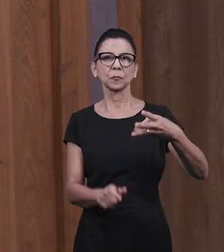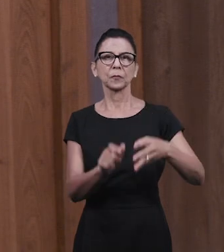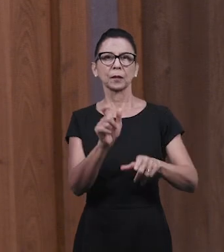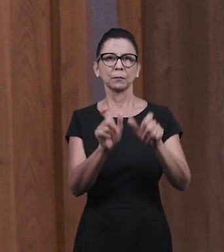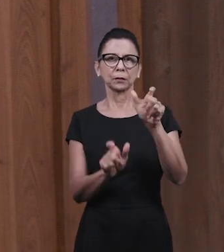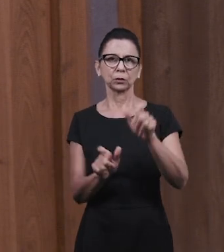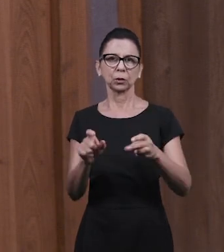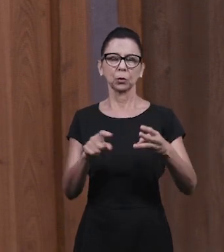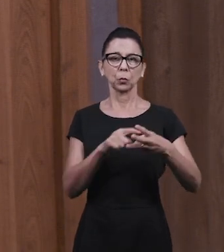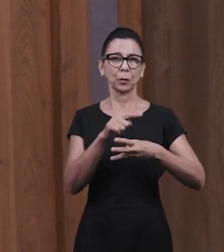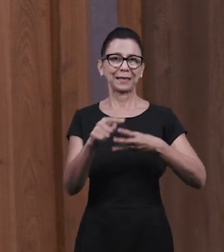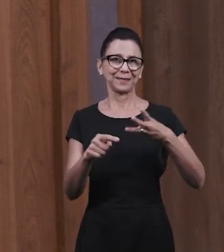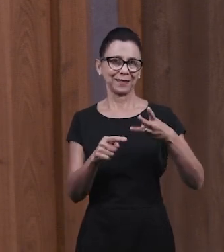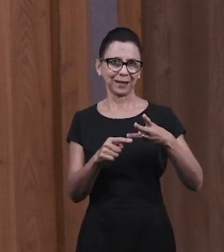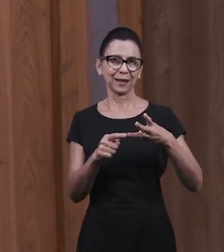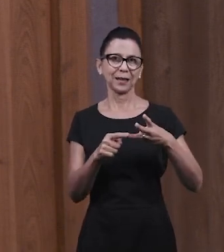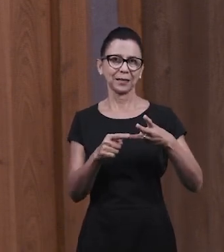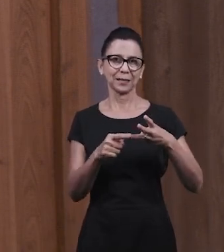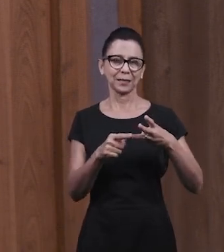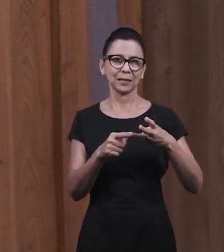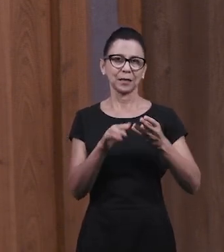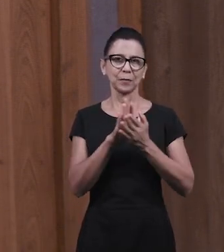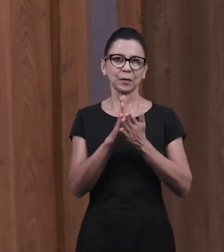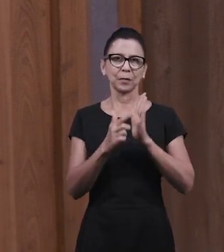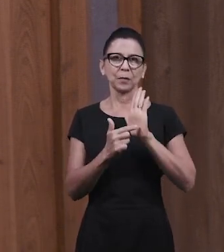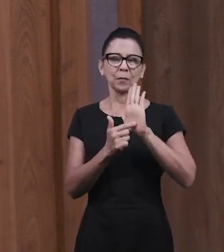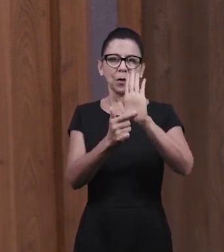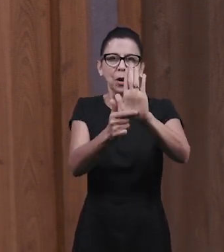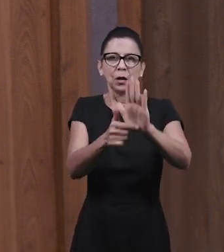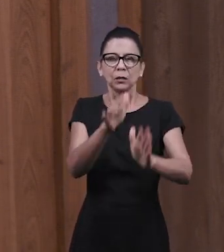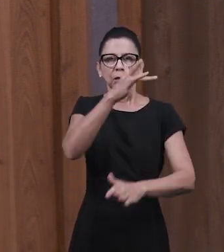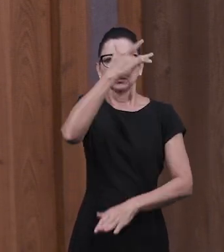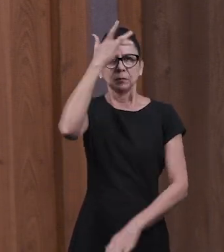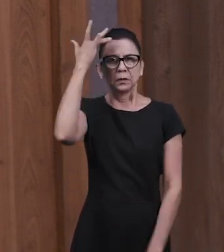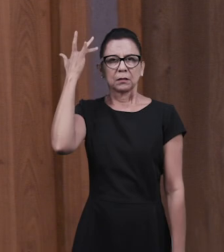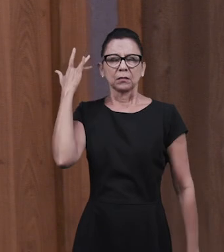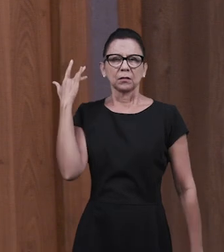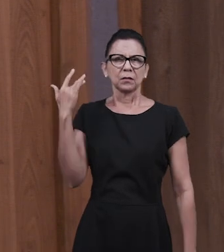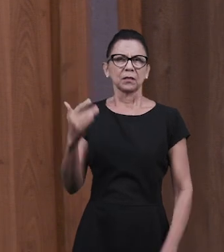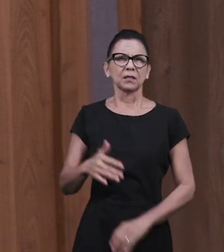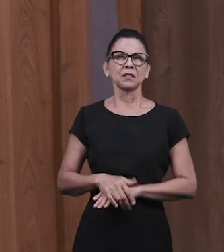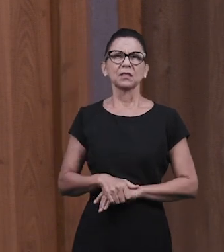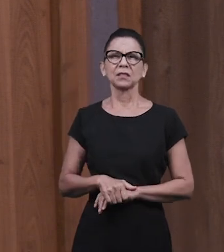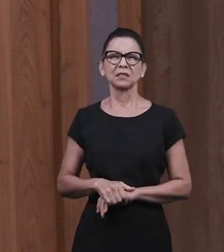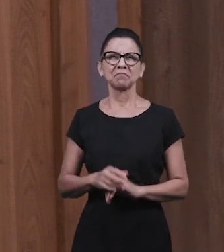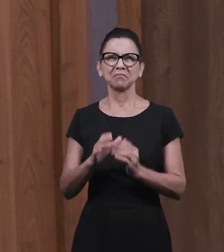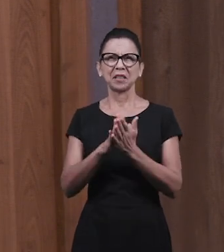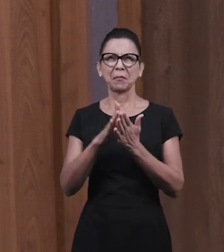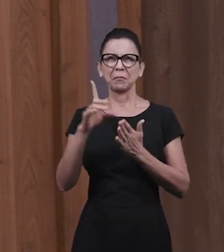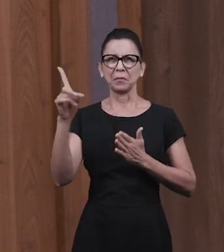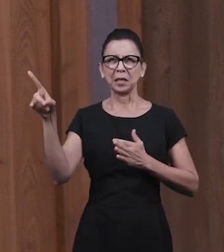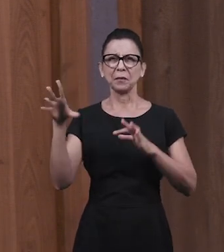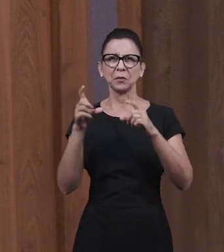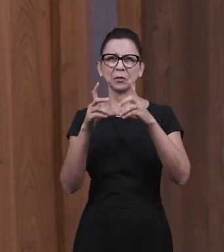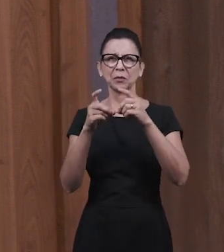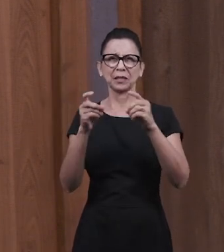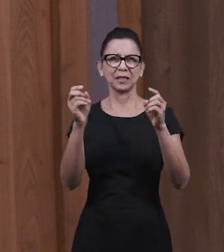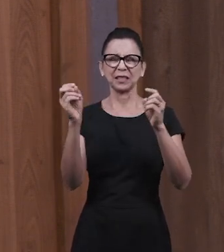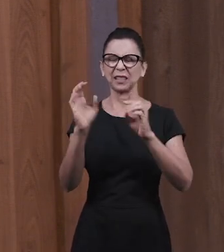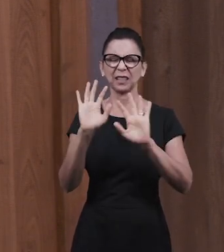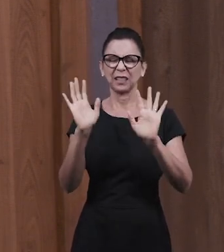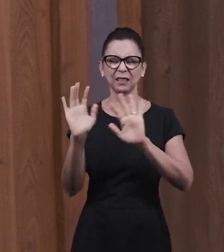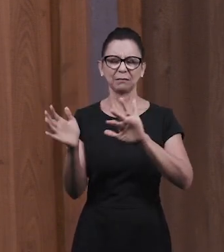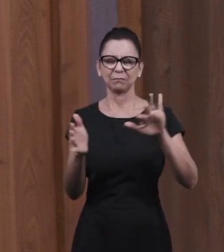cita na sua resposta, que eles deixaram a palavra e eles preferiram as coisas desta vida aqui. O jovem